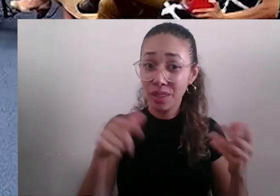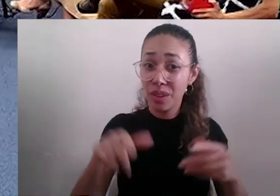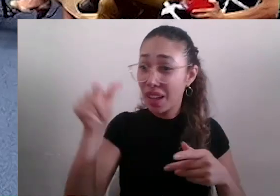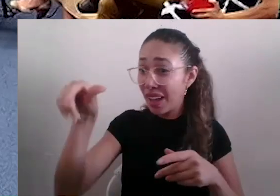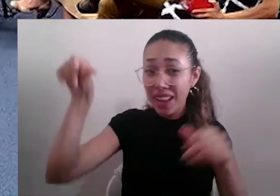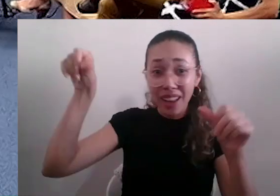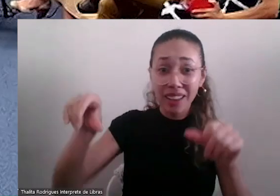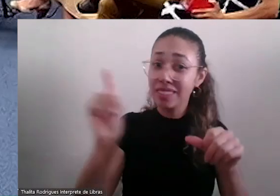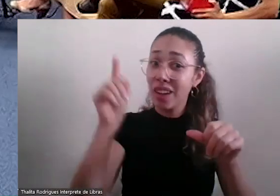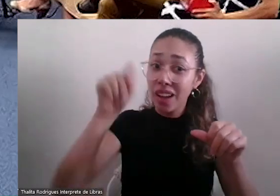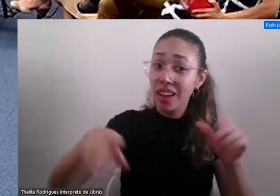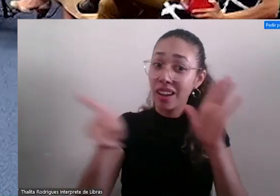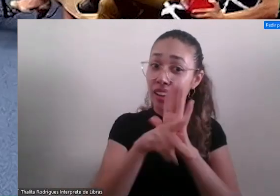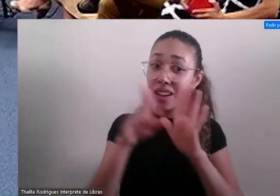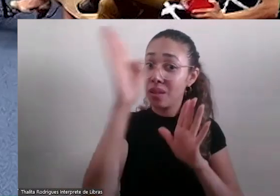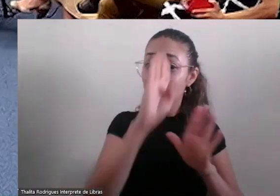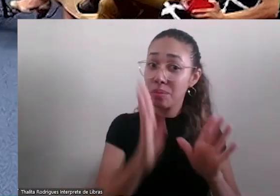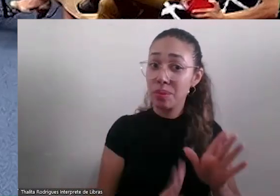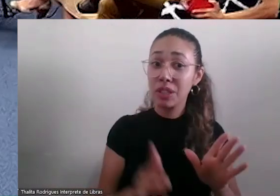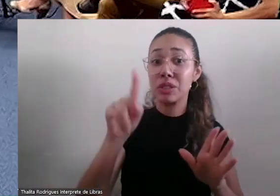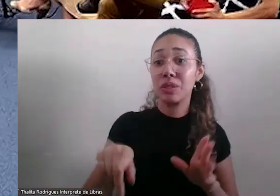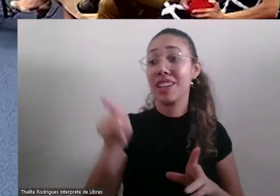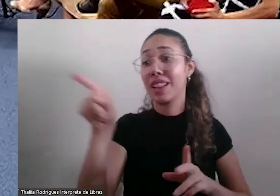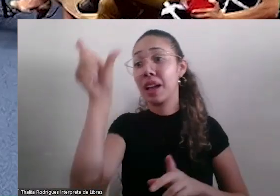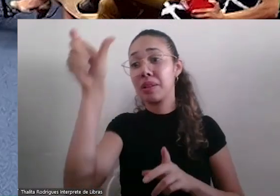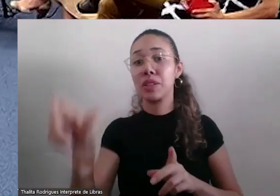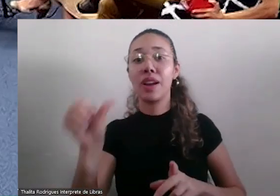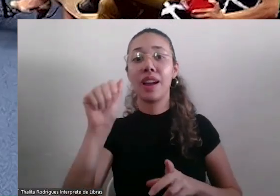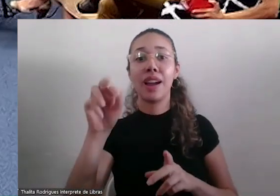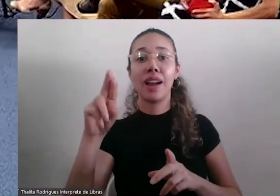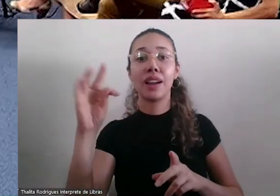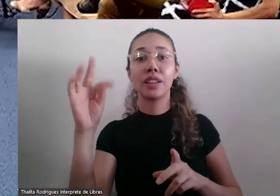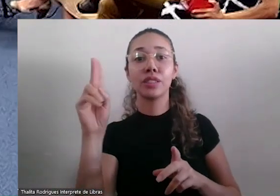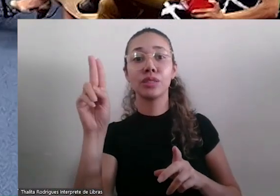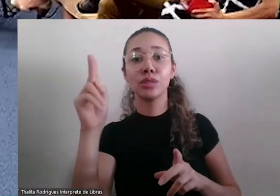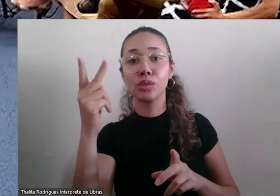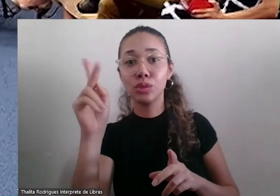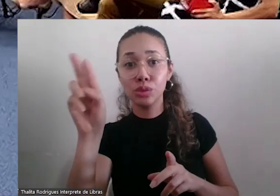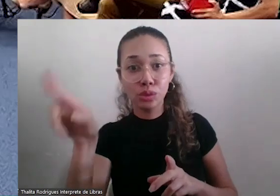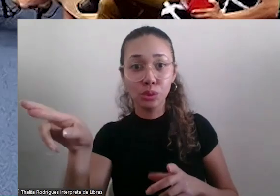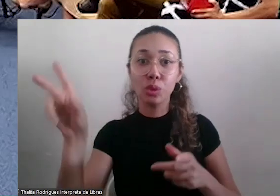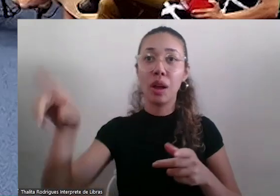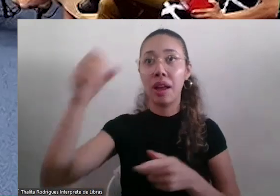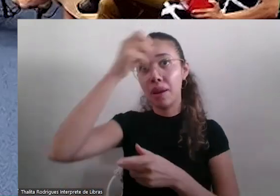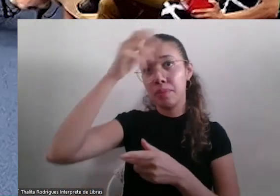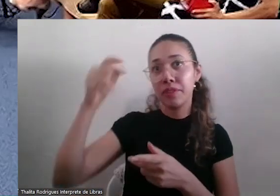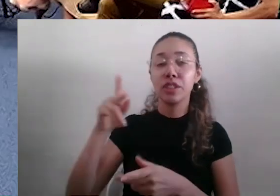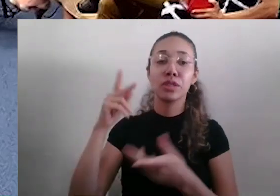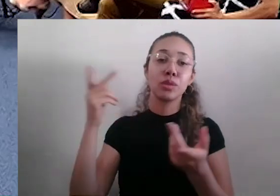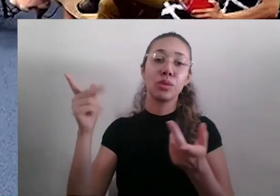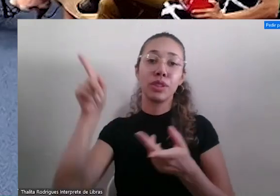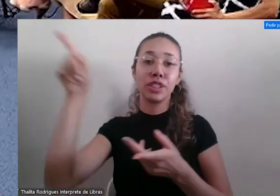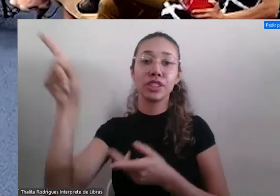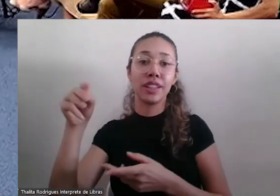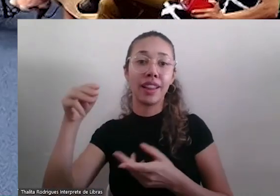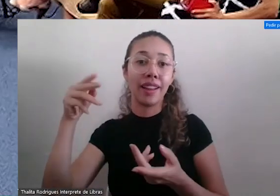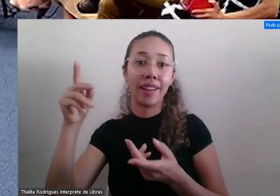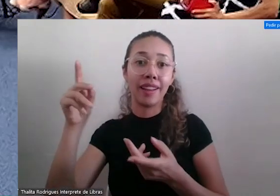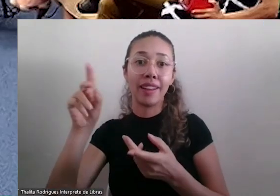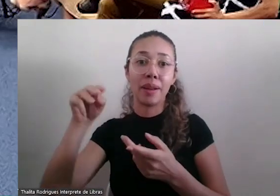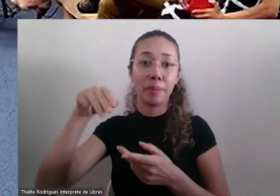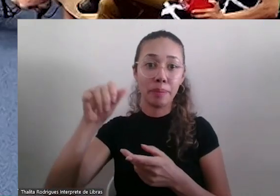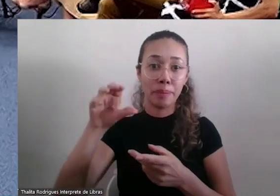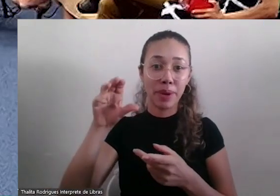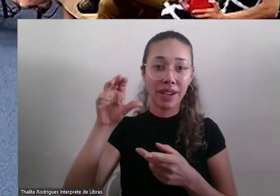explicar o que que é essa questão não é uma derrota pro Artur Lira que vai ou não vai ganhar a Prefeitura de Maceó ou o Lula que vai ganhar ou perder não é isso